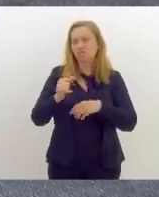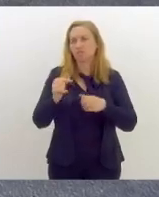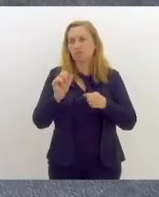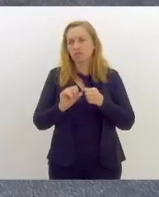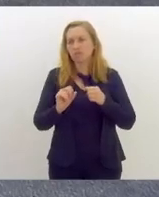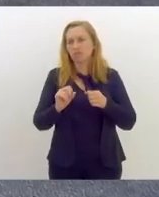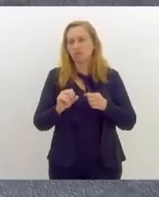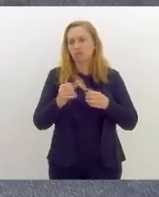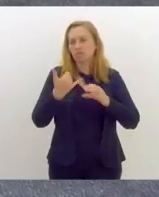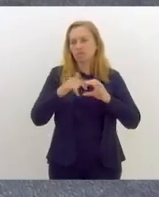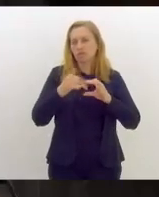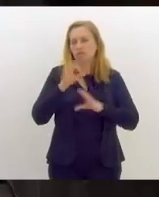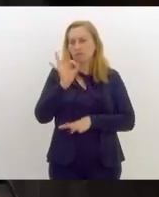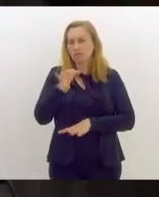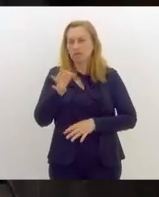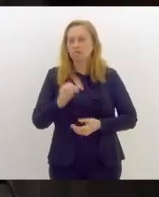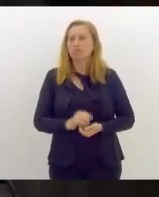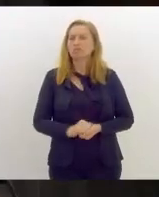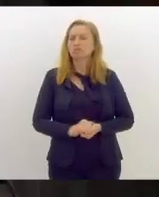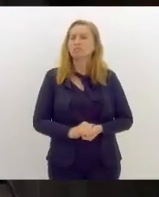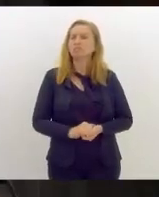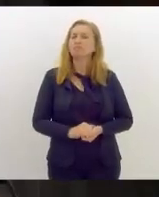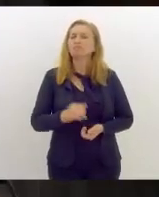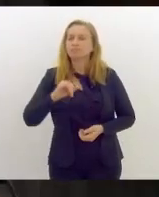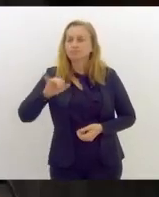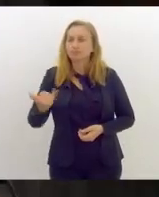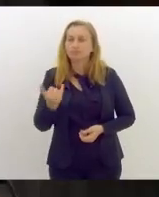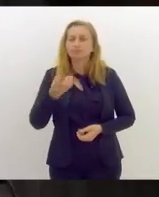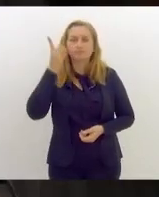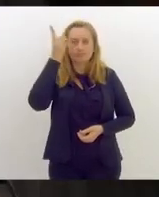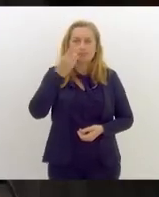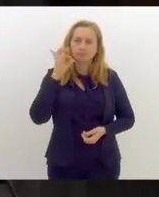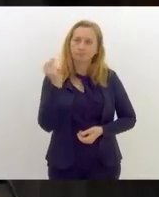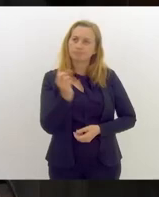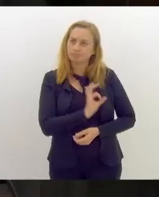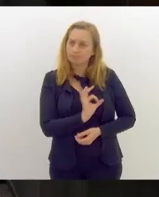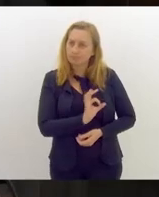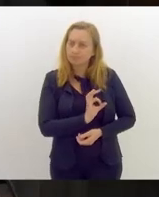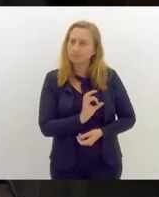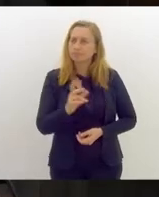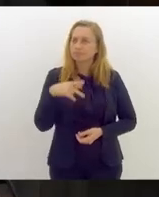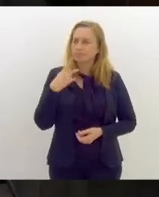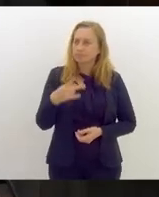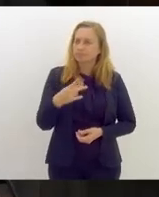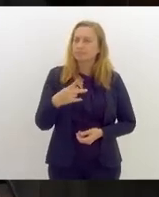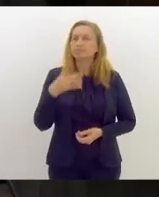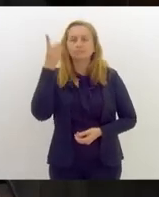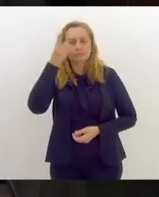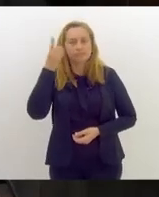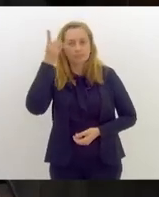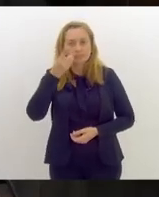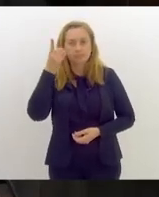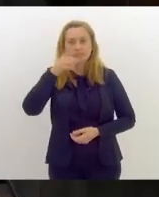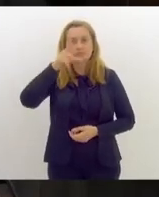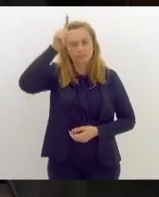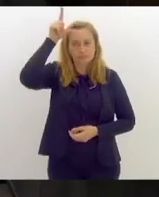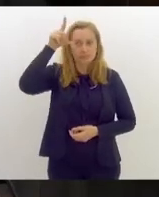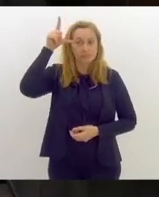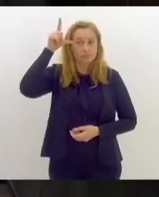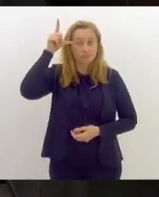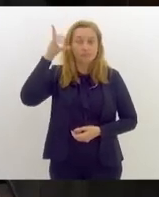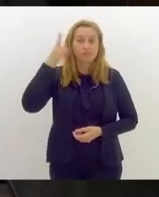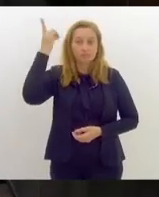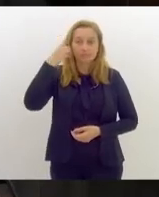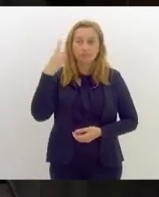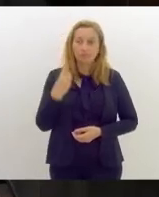WhatsApp Excelente excelente eu queria aproveitar Deputado Marta Rocha enquanto falava que ouviu a parte da Deputado luzinha deputada Dani